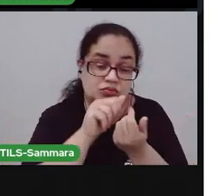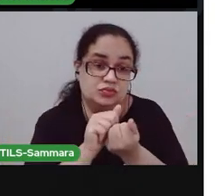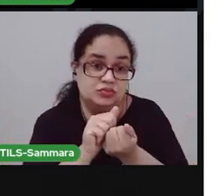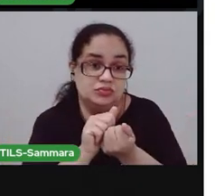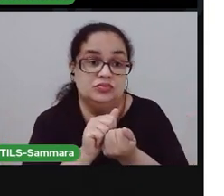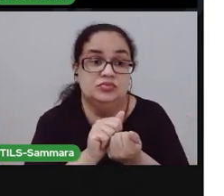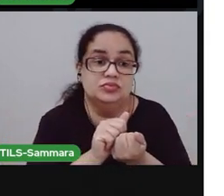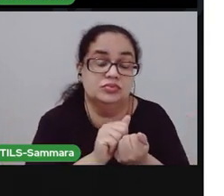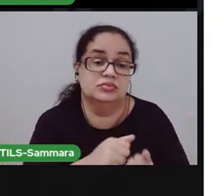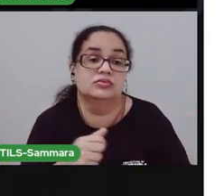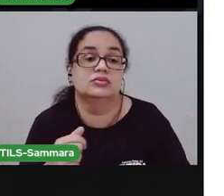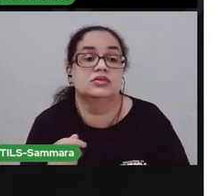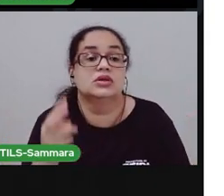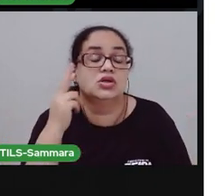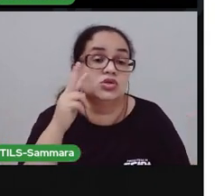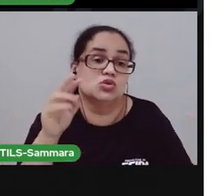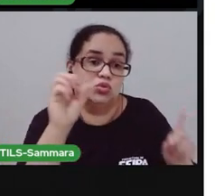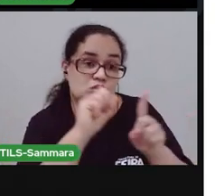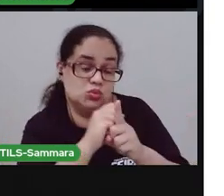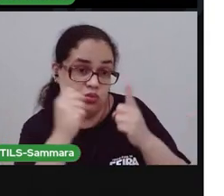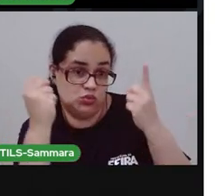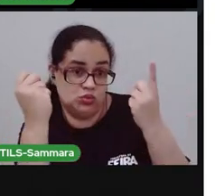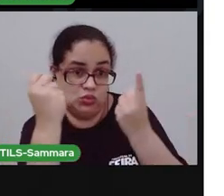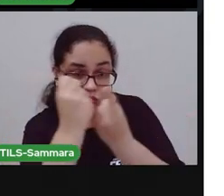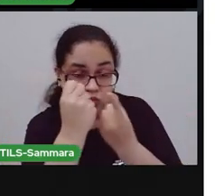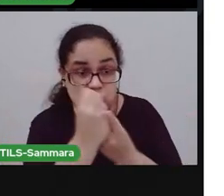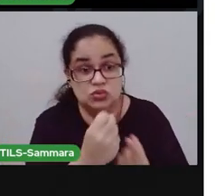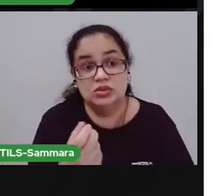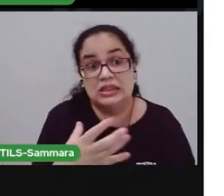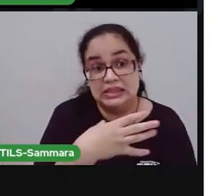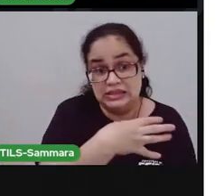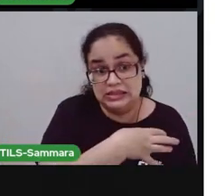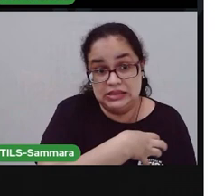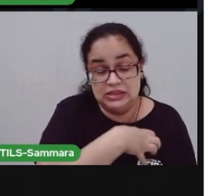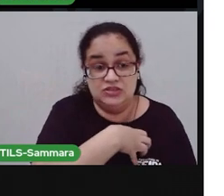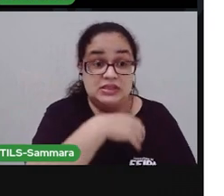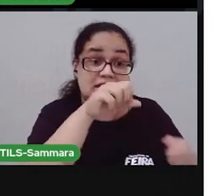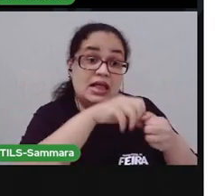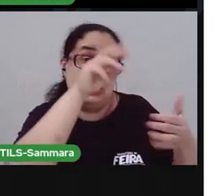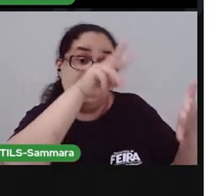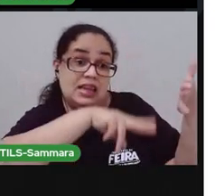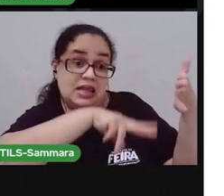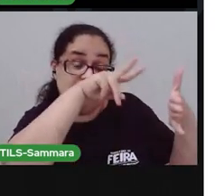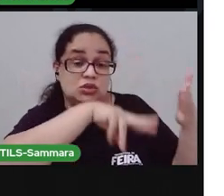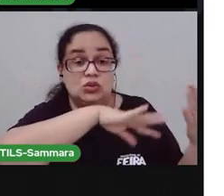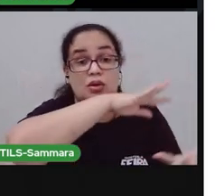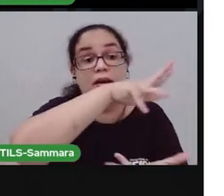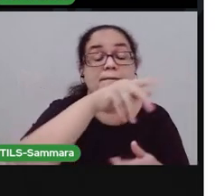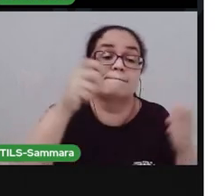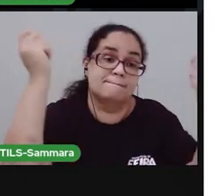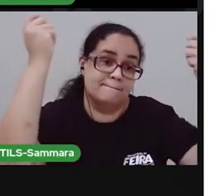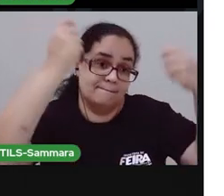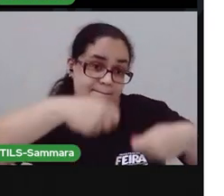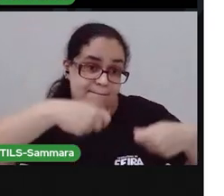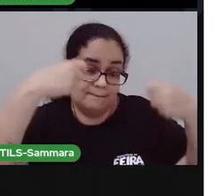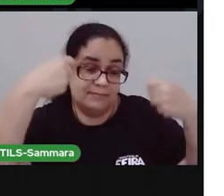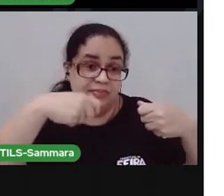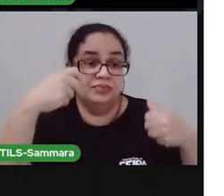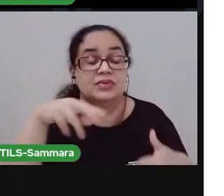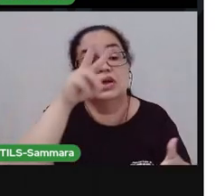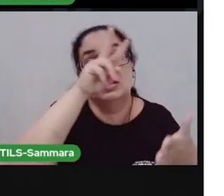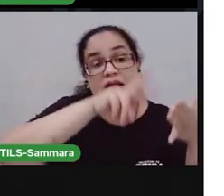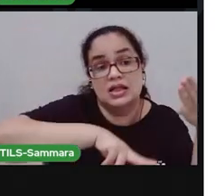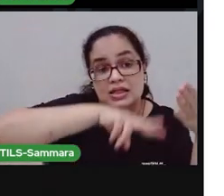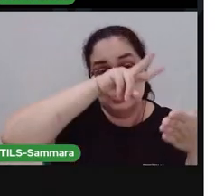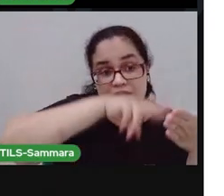mobilidade social, no sentido de fazer a leitura desse mundo, você precisa dominar a